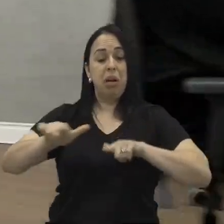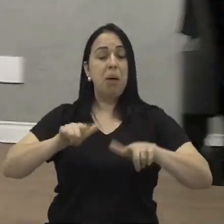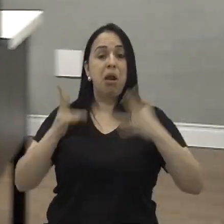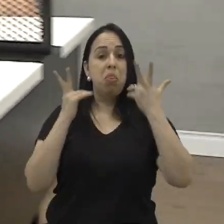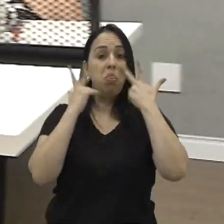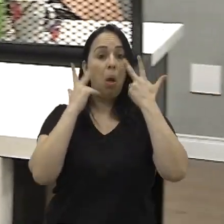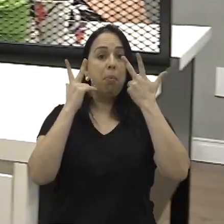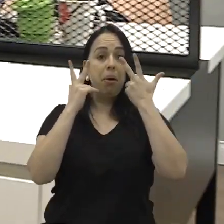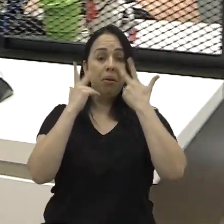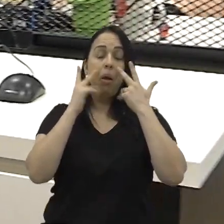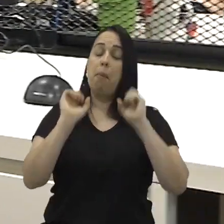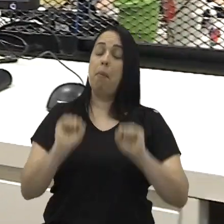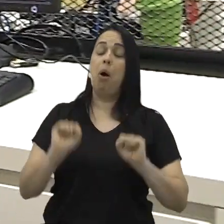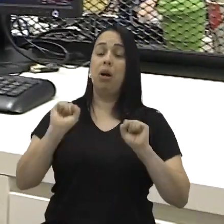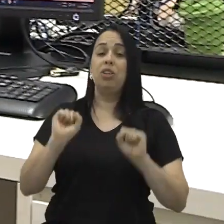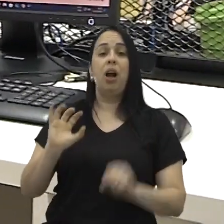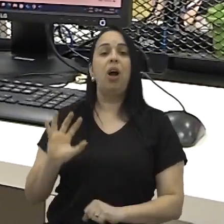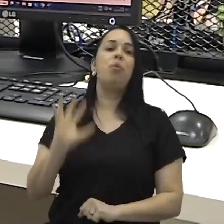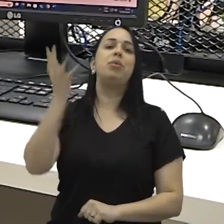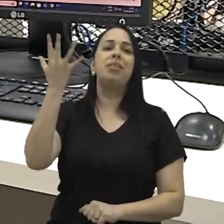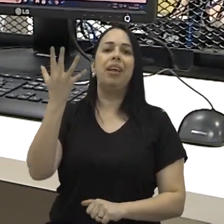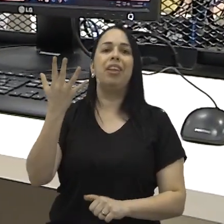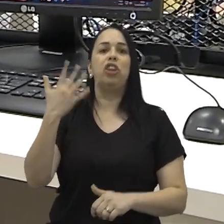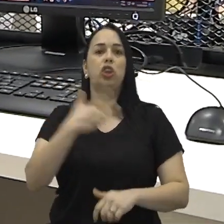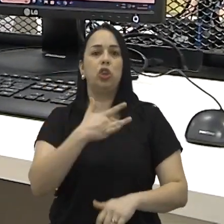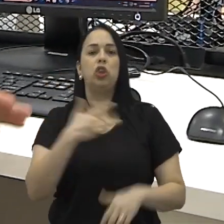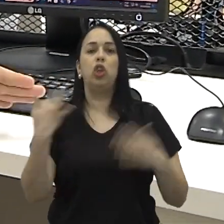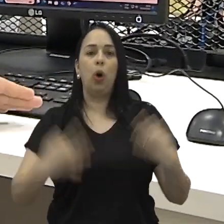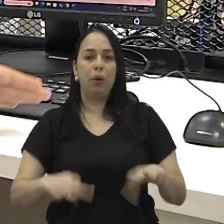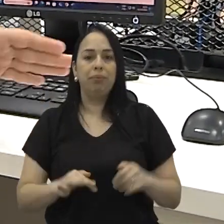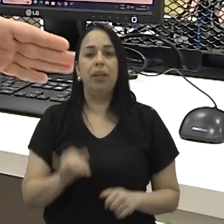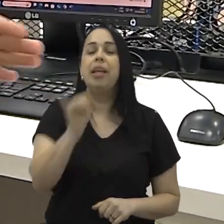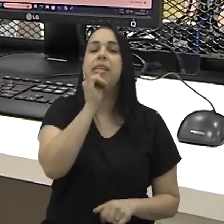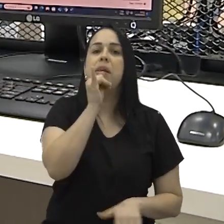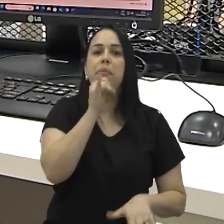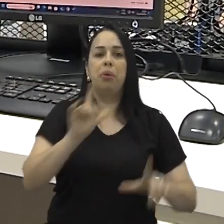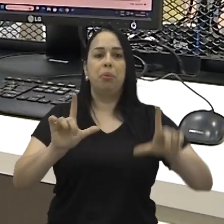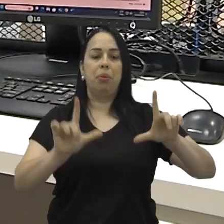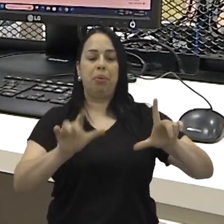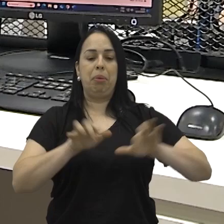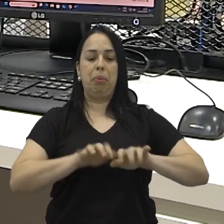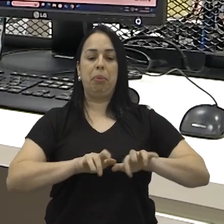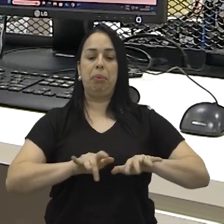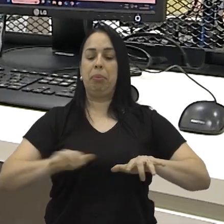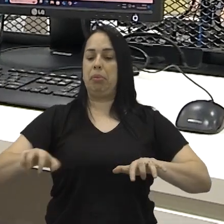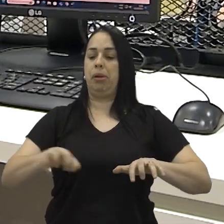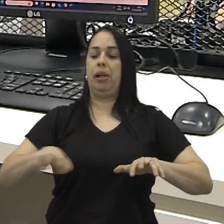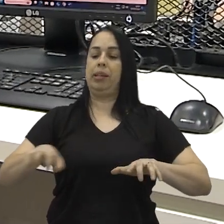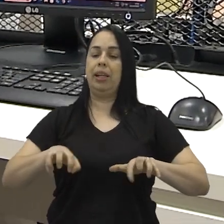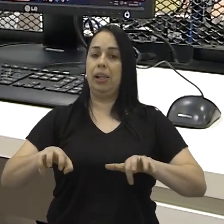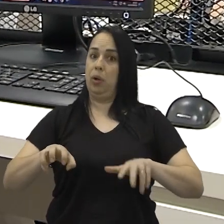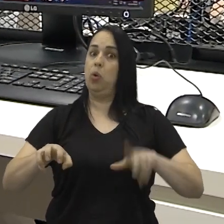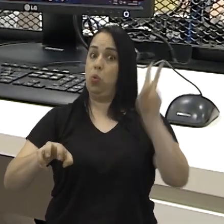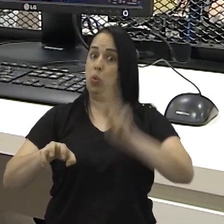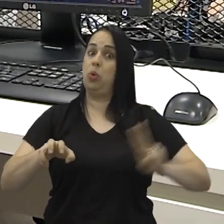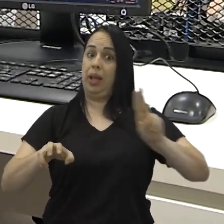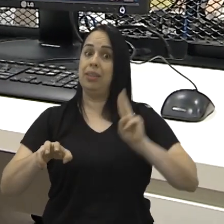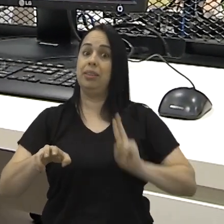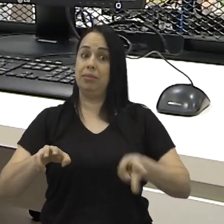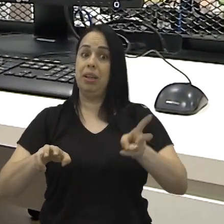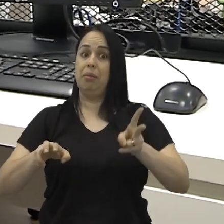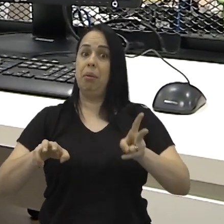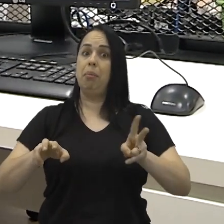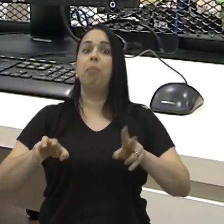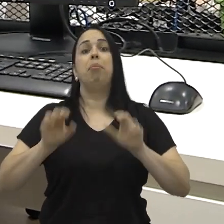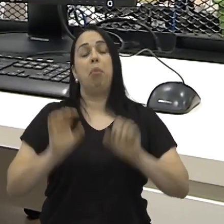parecem inofensivos, as lesões podem acontecer. O teclado e o mouse, por exemplo, usados de forma frequente,